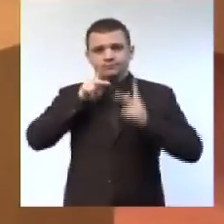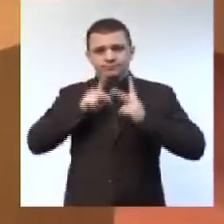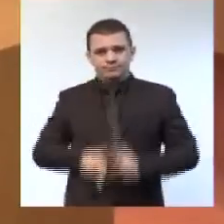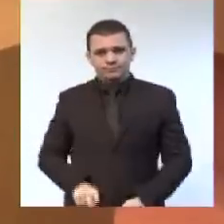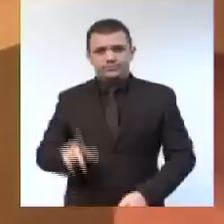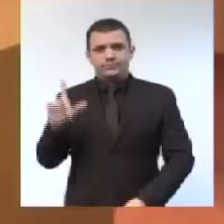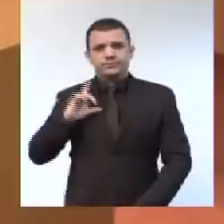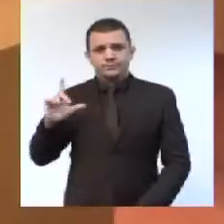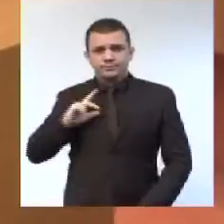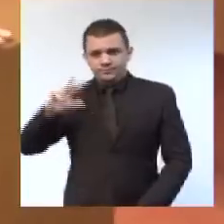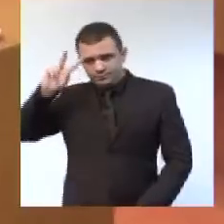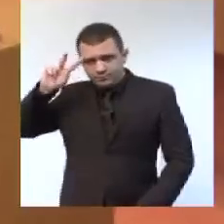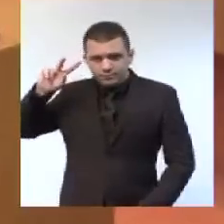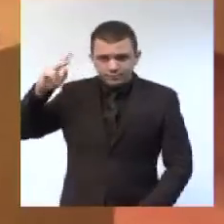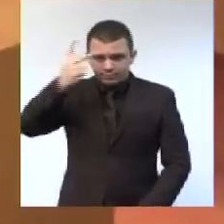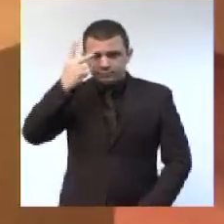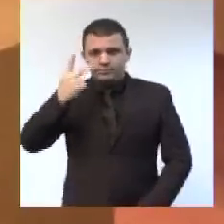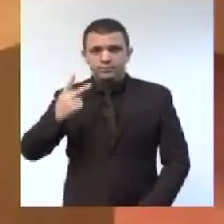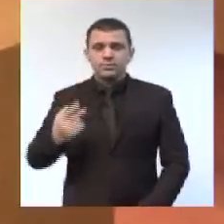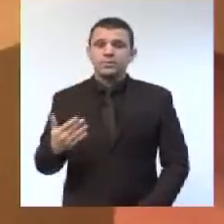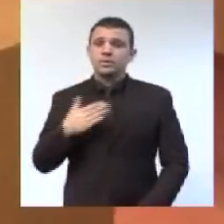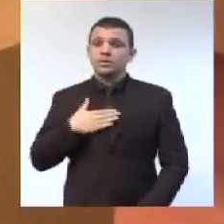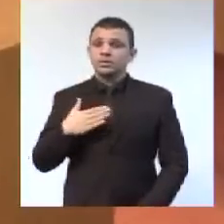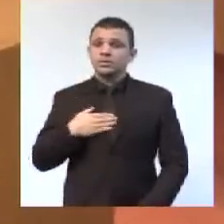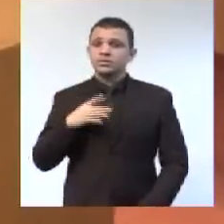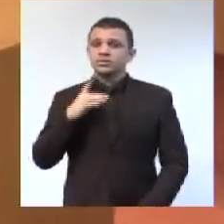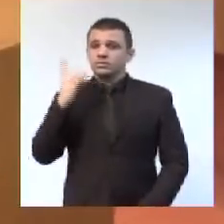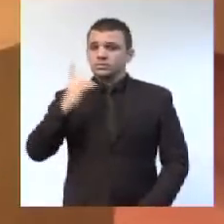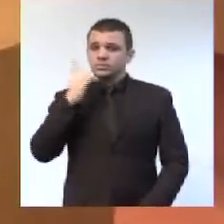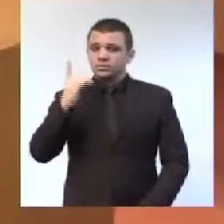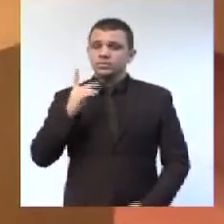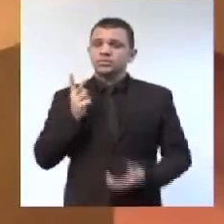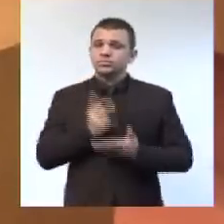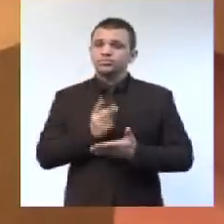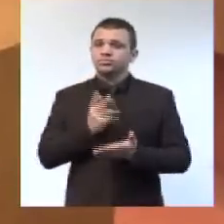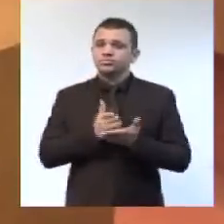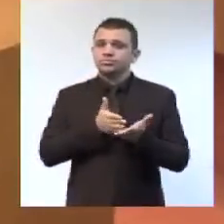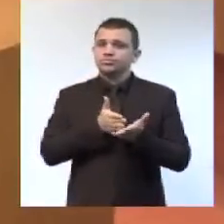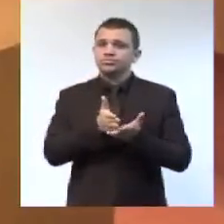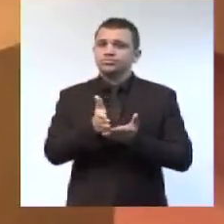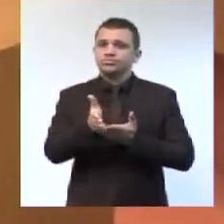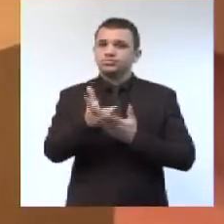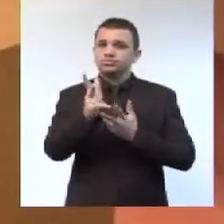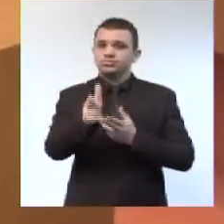às suas posições, o deputado Roberto Costa seguirá da mesma forma. Agora,